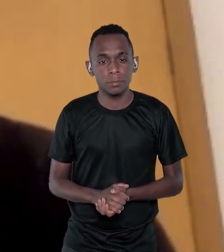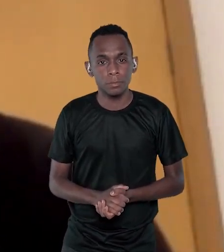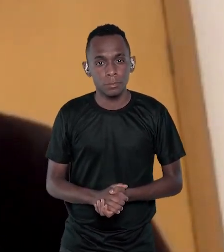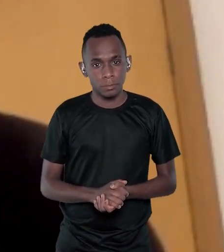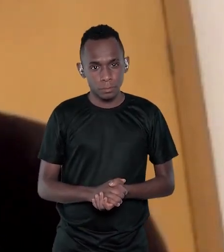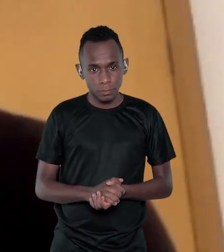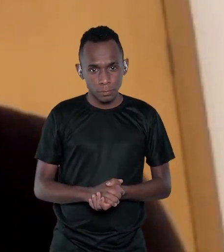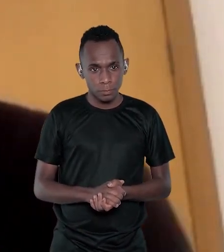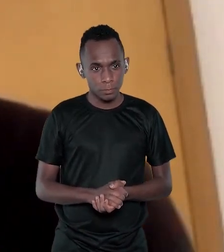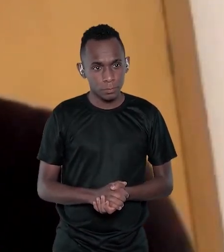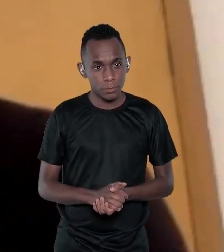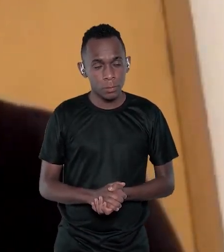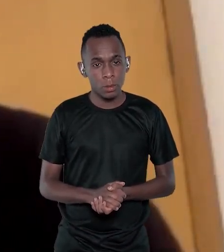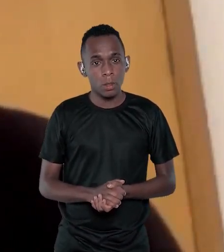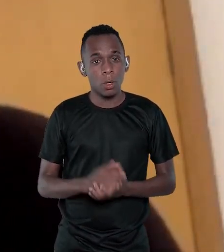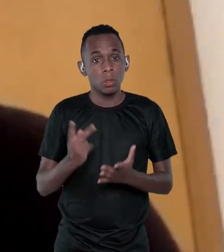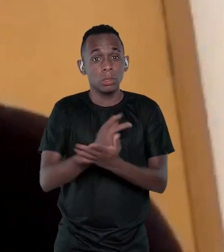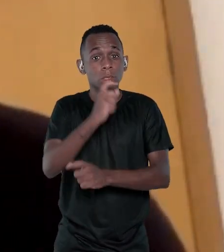aconteceu um fato,